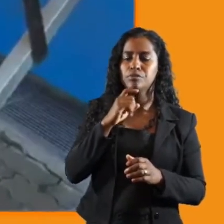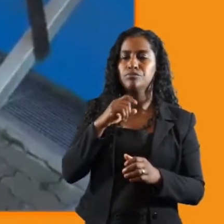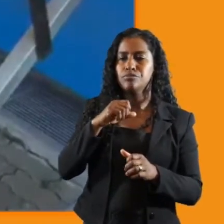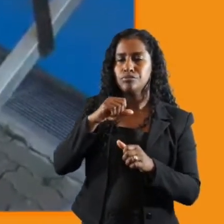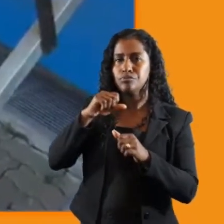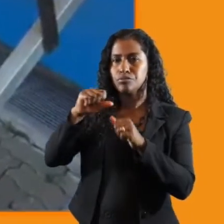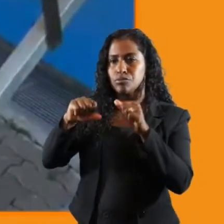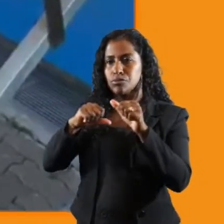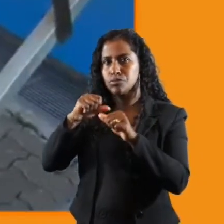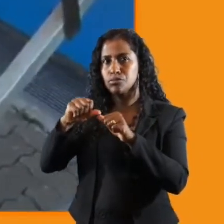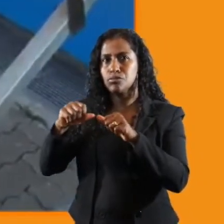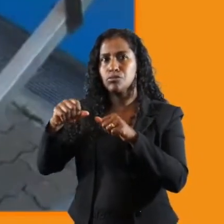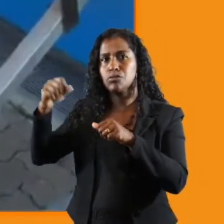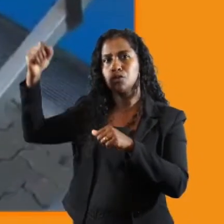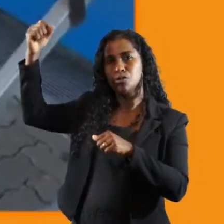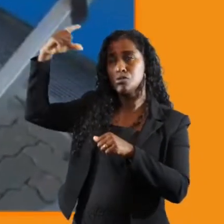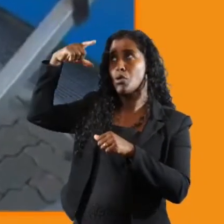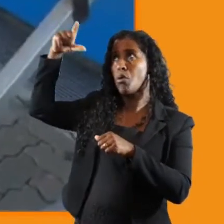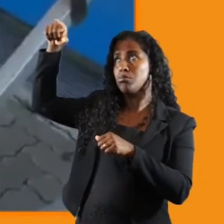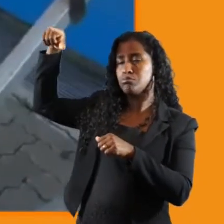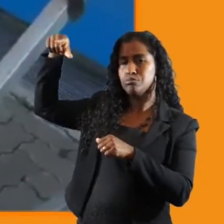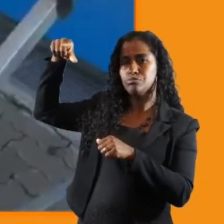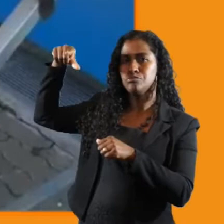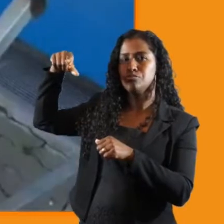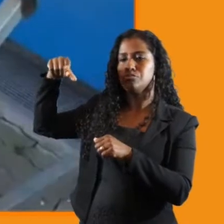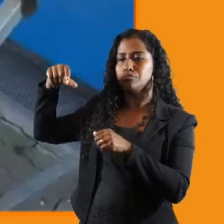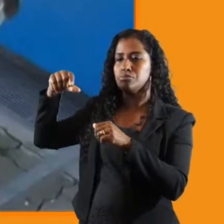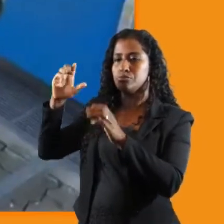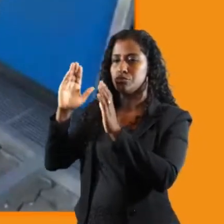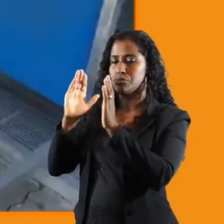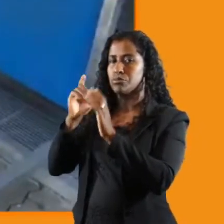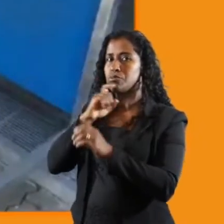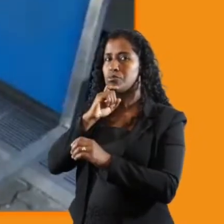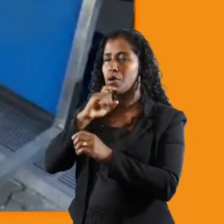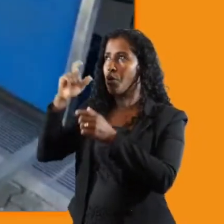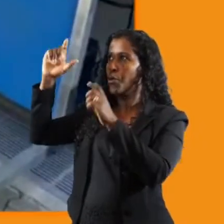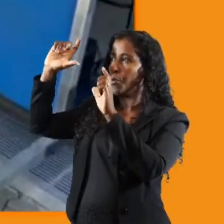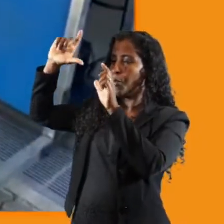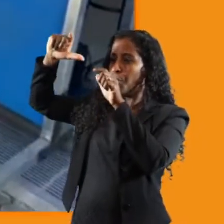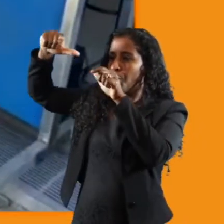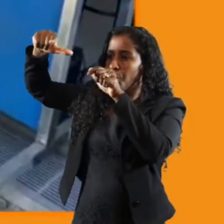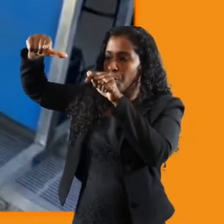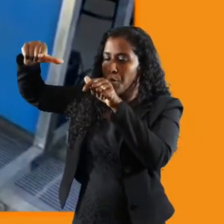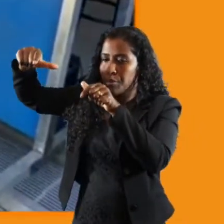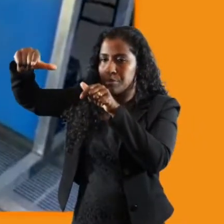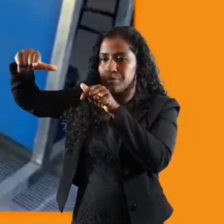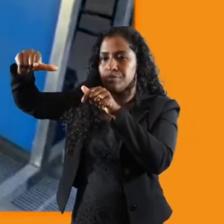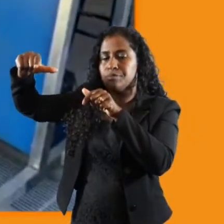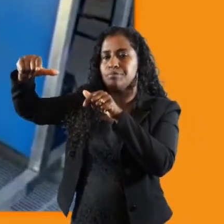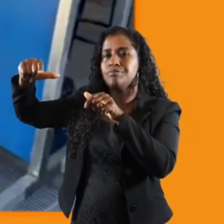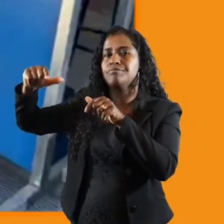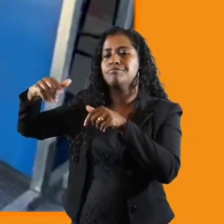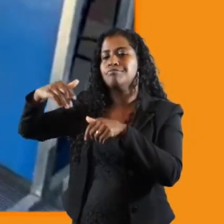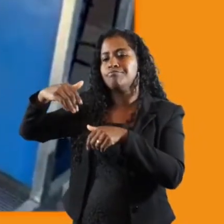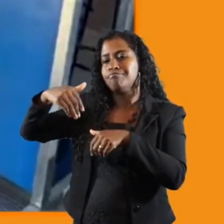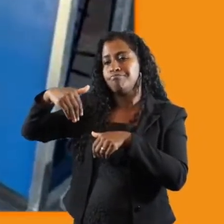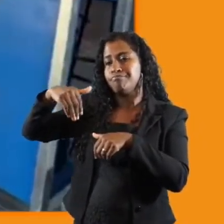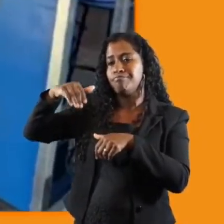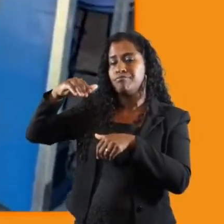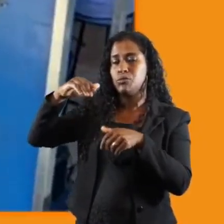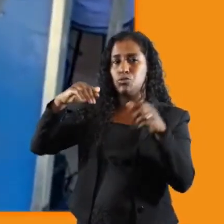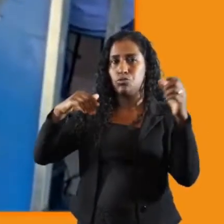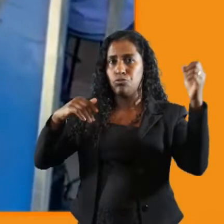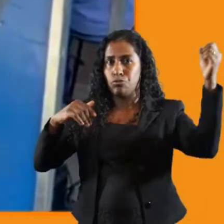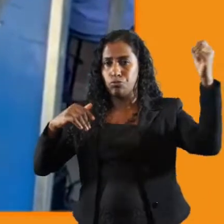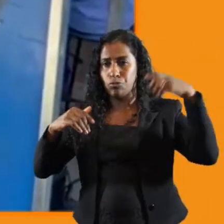no inverno o Sol ele é mais baixo, mais inclinado na inclinação do que no verão, que é um Sol mais a pico. Então, por isso que